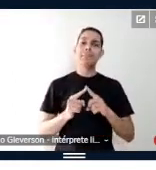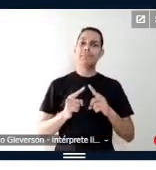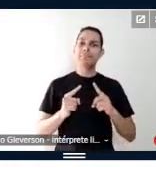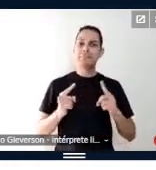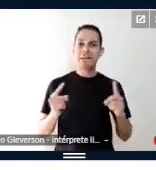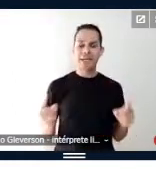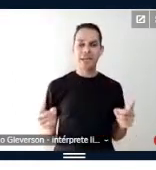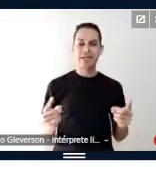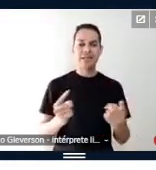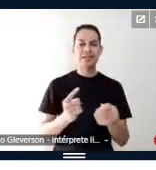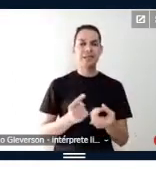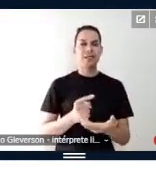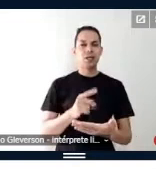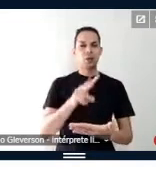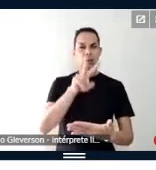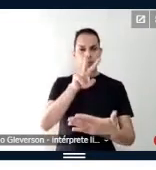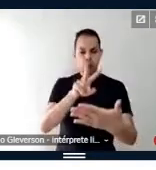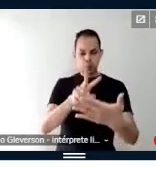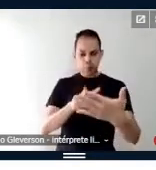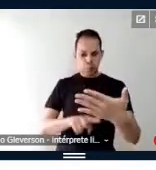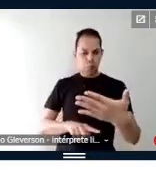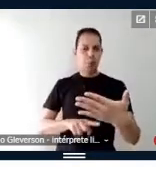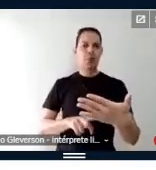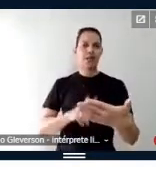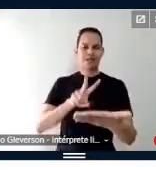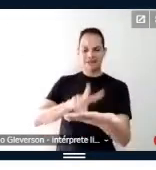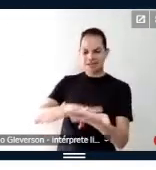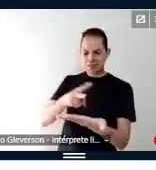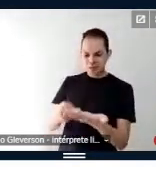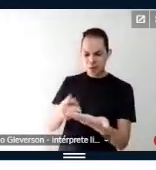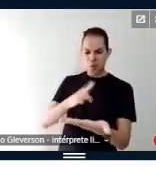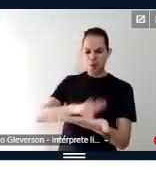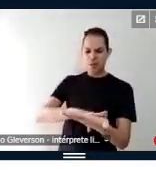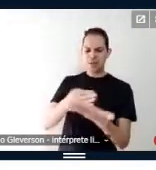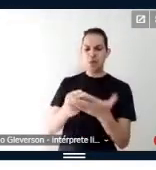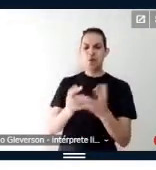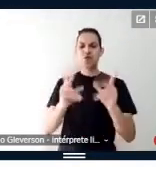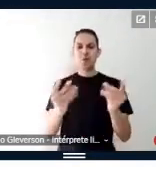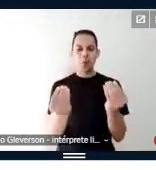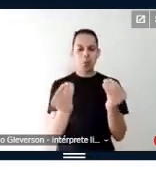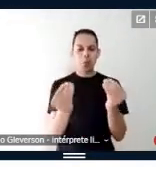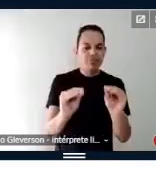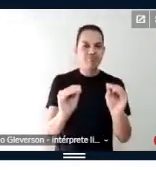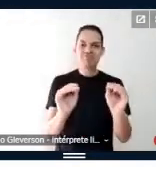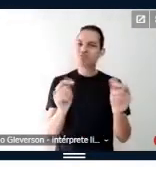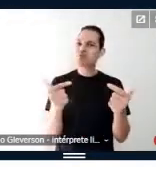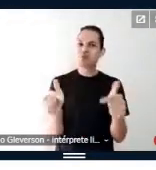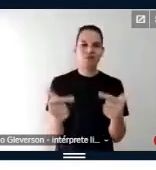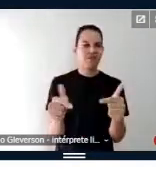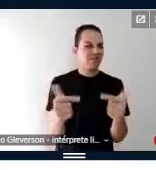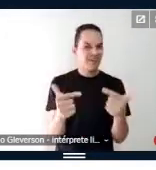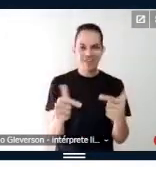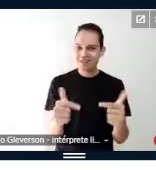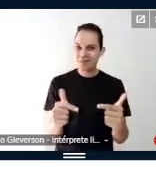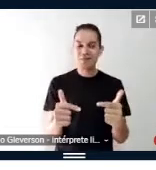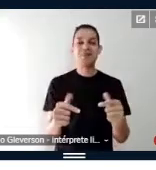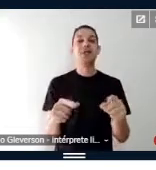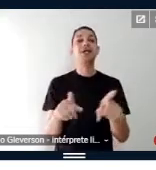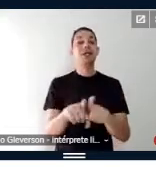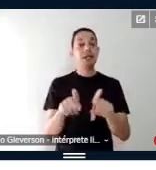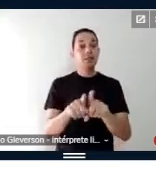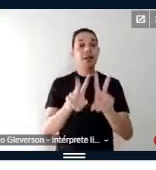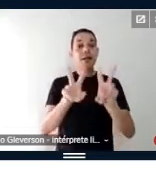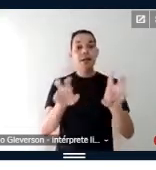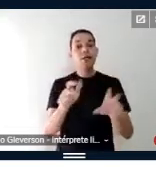põe essa diferença para a tradução, e uma coisa que tem a ver já com o próximo ponto aí,